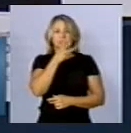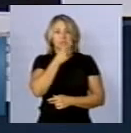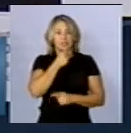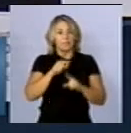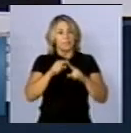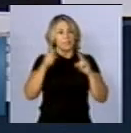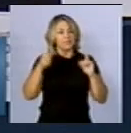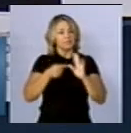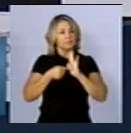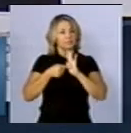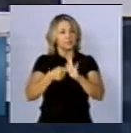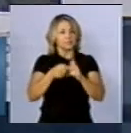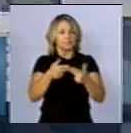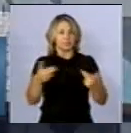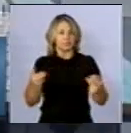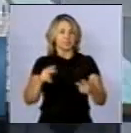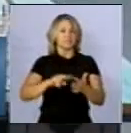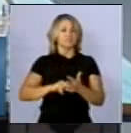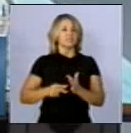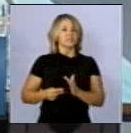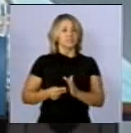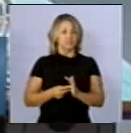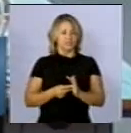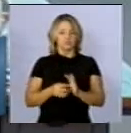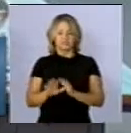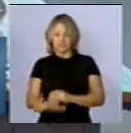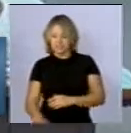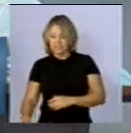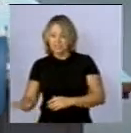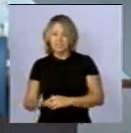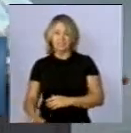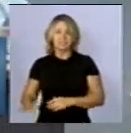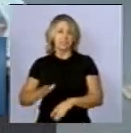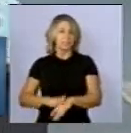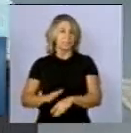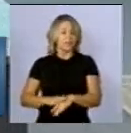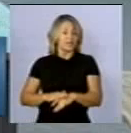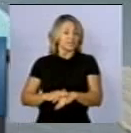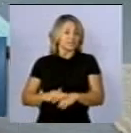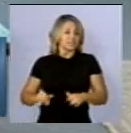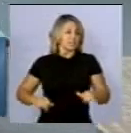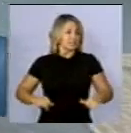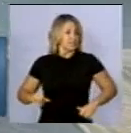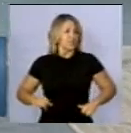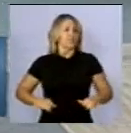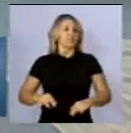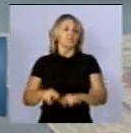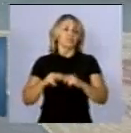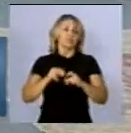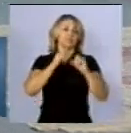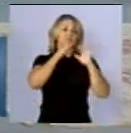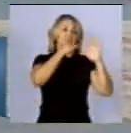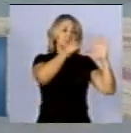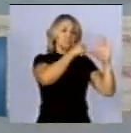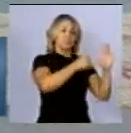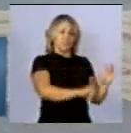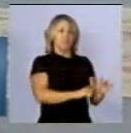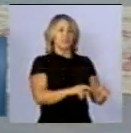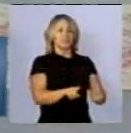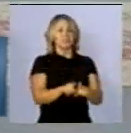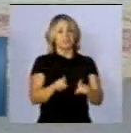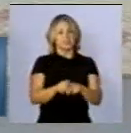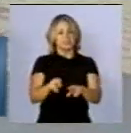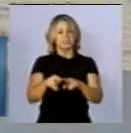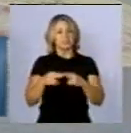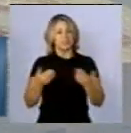evidência bastante significativas de que crianças são as mais afetadas pela exposição e pela consequência